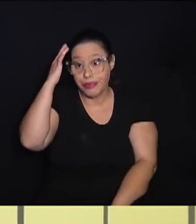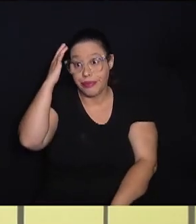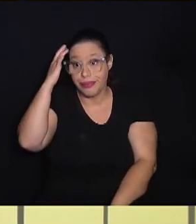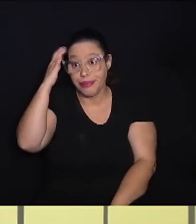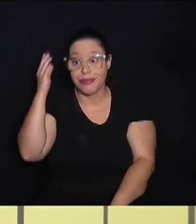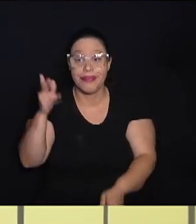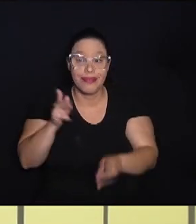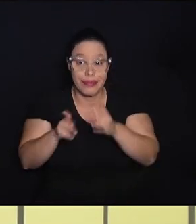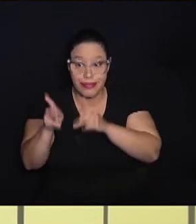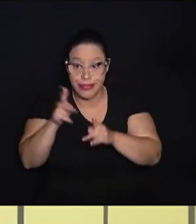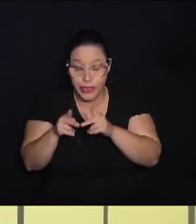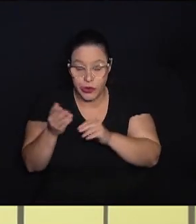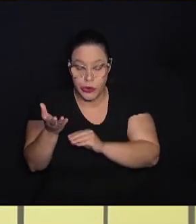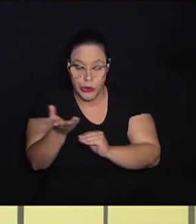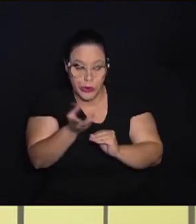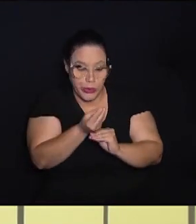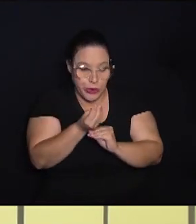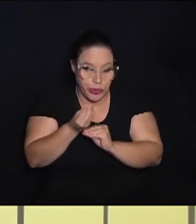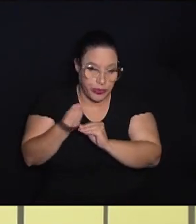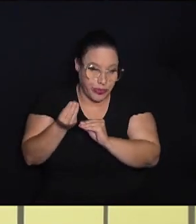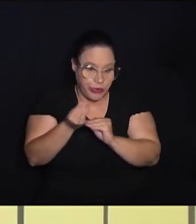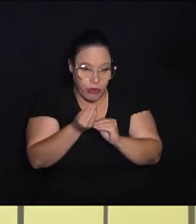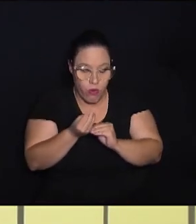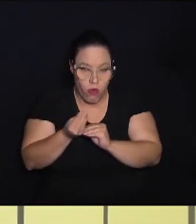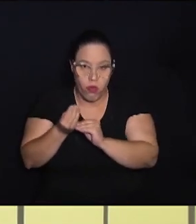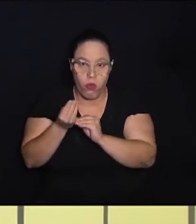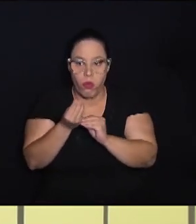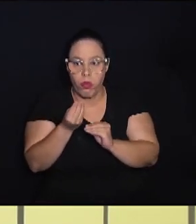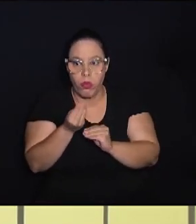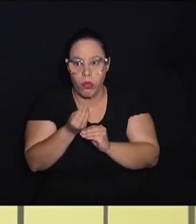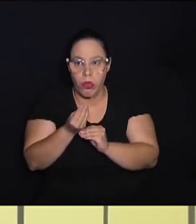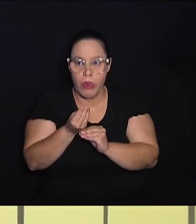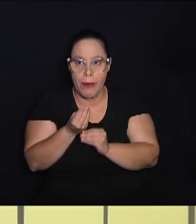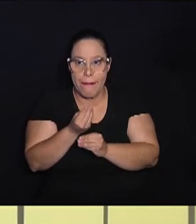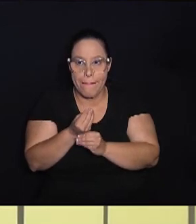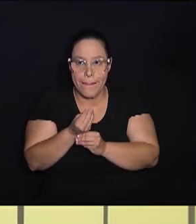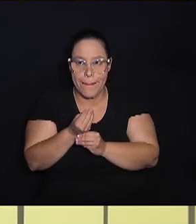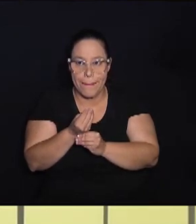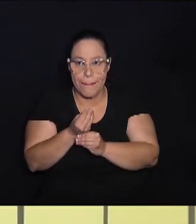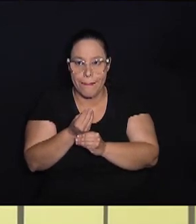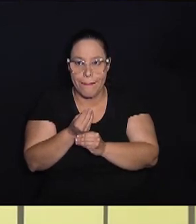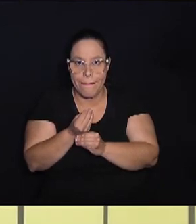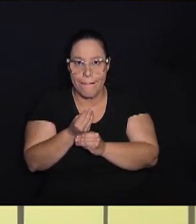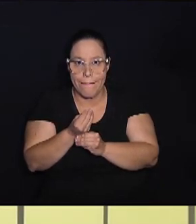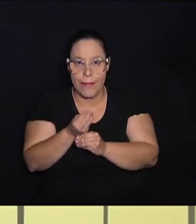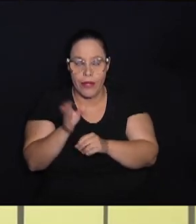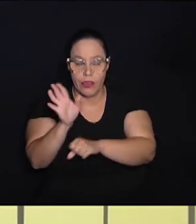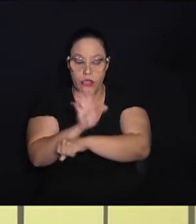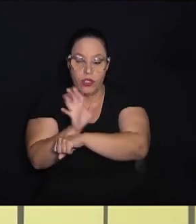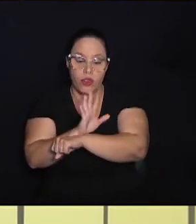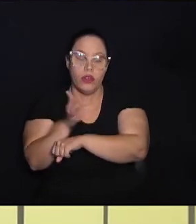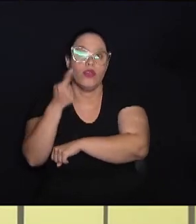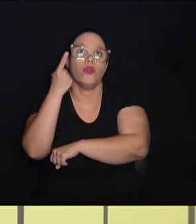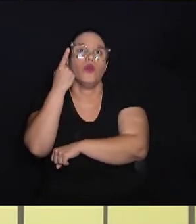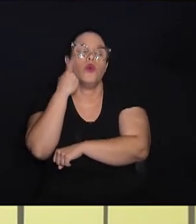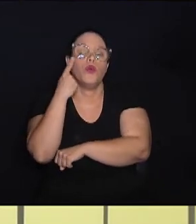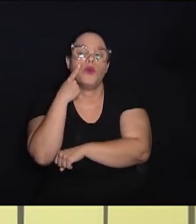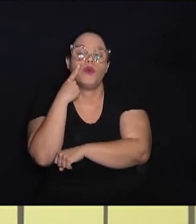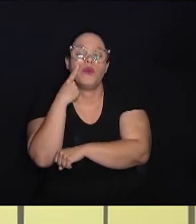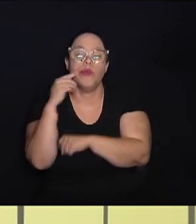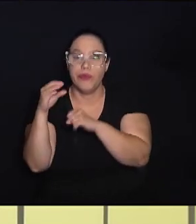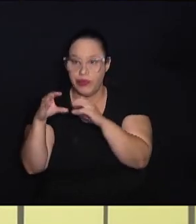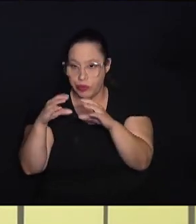né a arte ela no fim das contas ela tá disputando isso quando a gente fala sobre muitas coisas a gente a o filme que a gente vê isso é debatido na